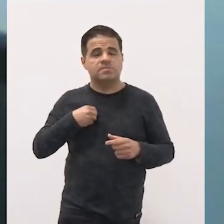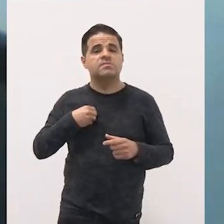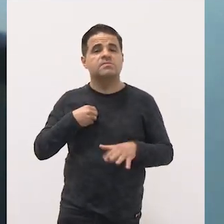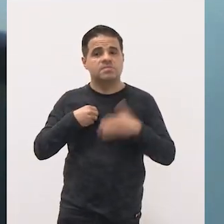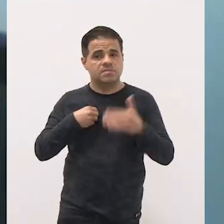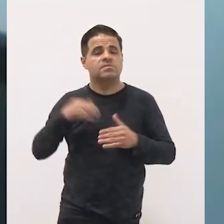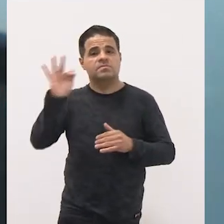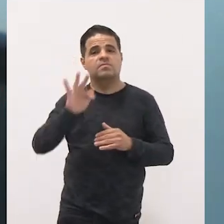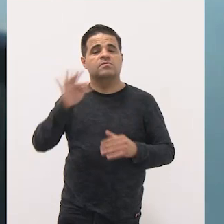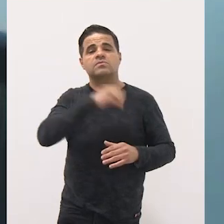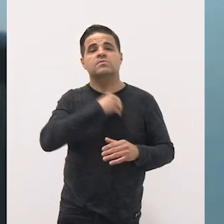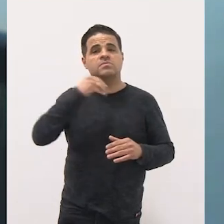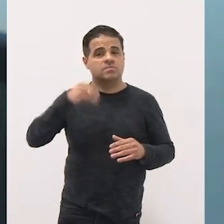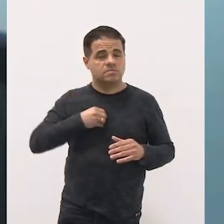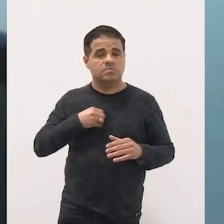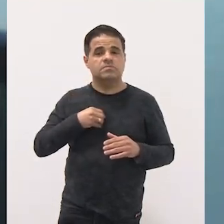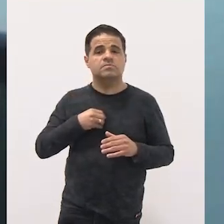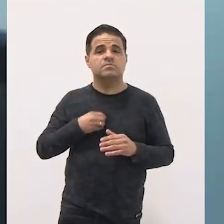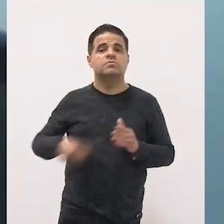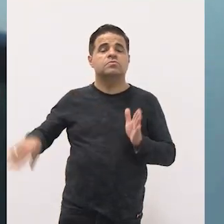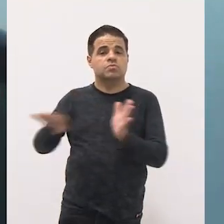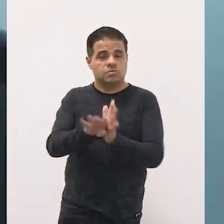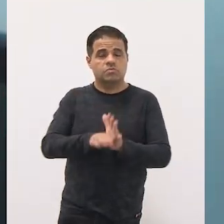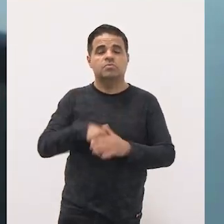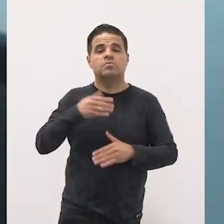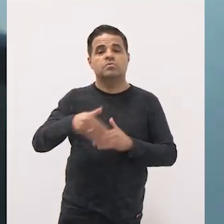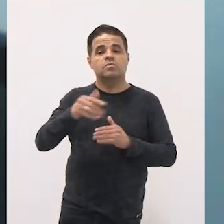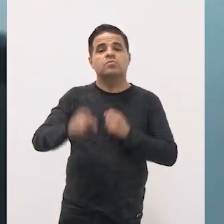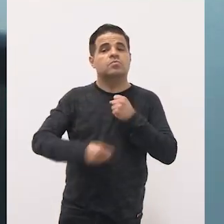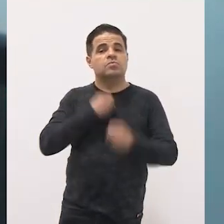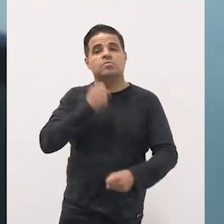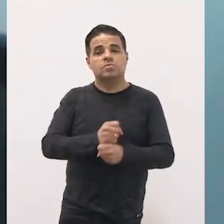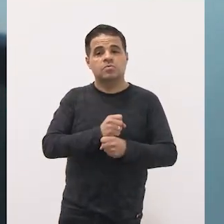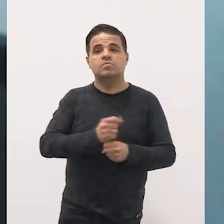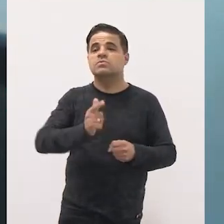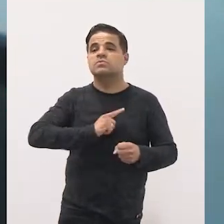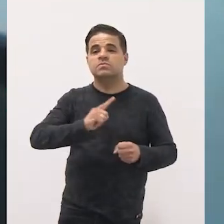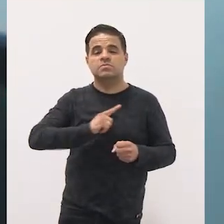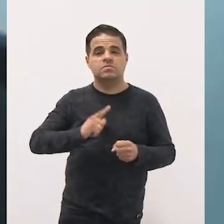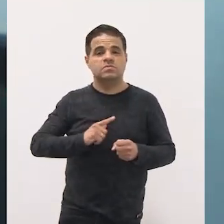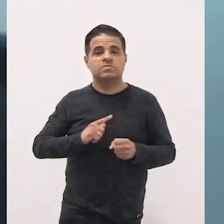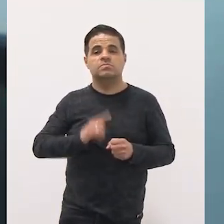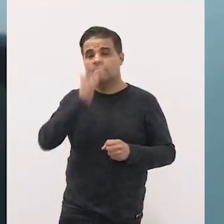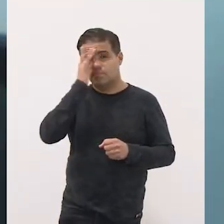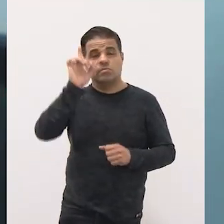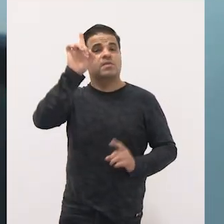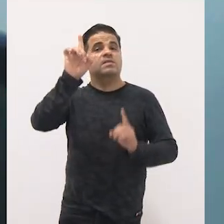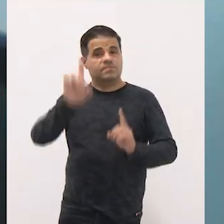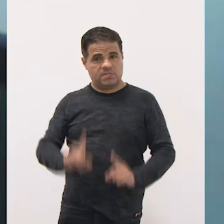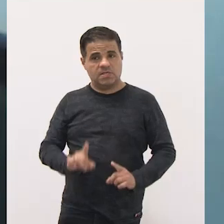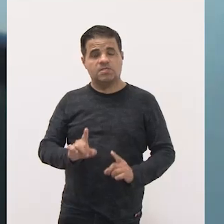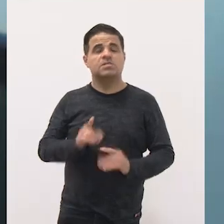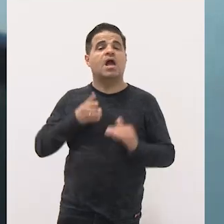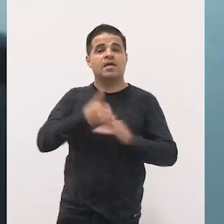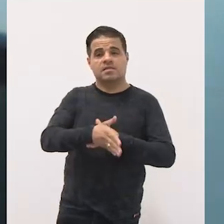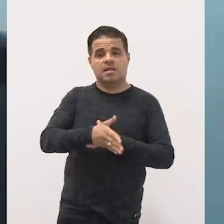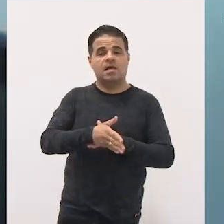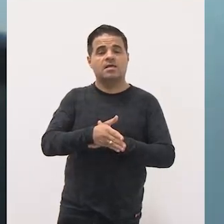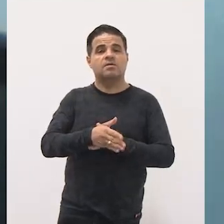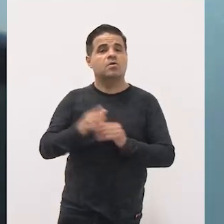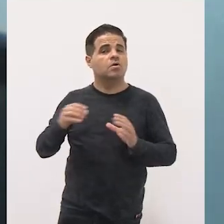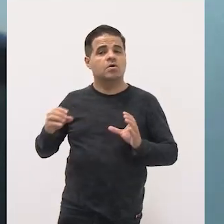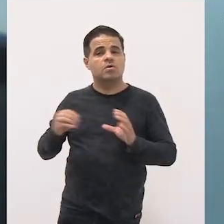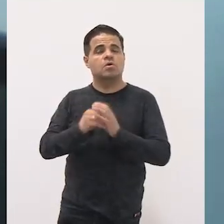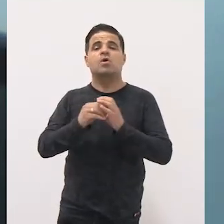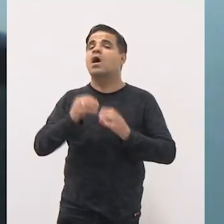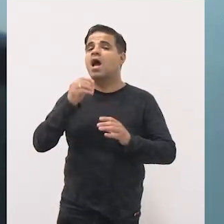a faculdade de medicina, que chegou num determinado ano, tinha um deficiente, porque entraram as cotas.